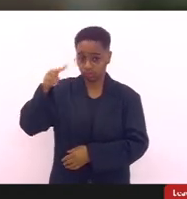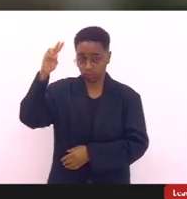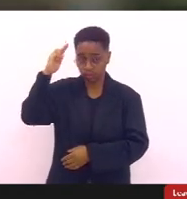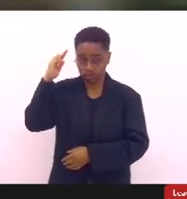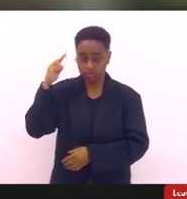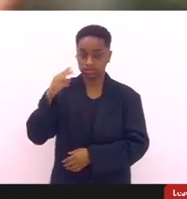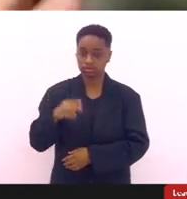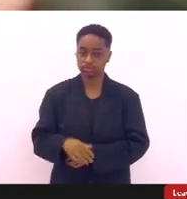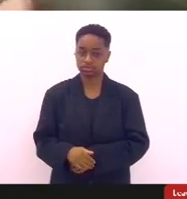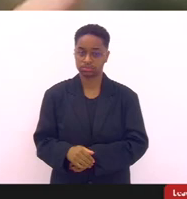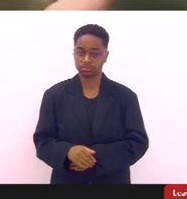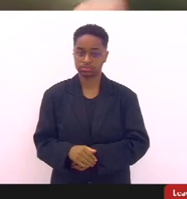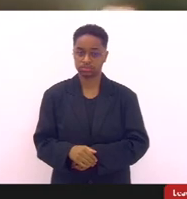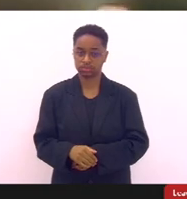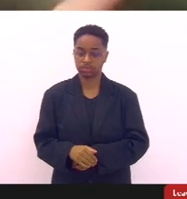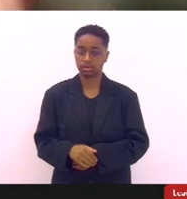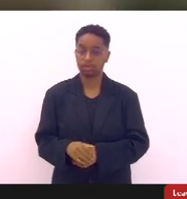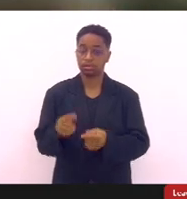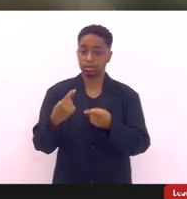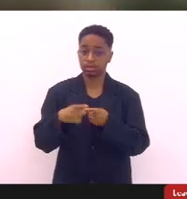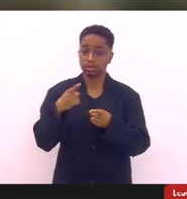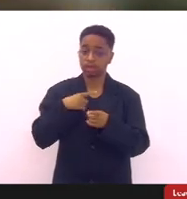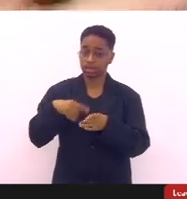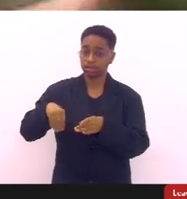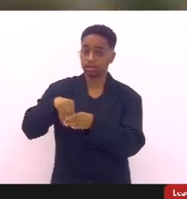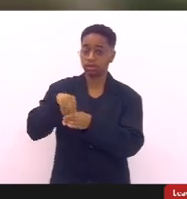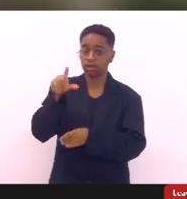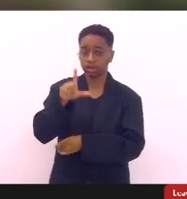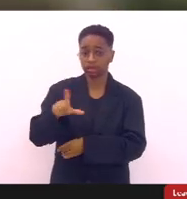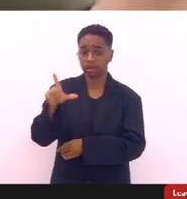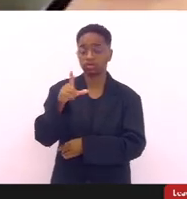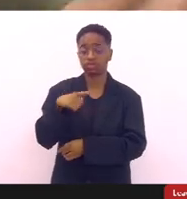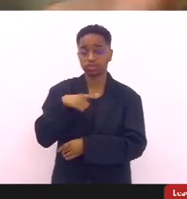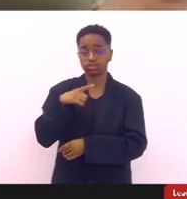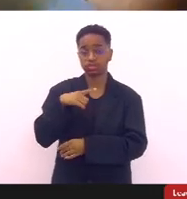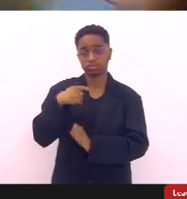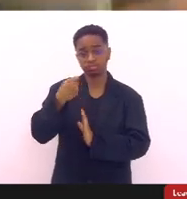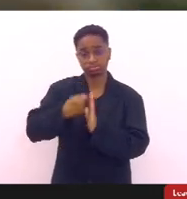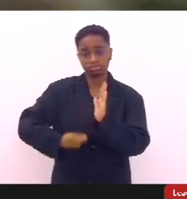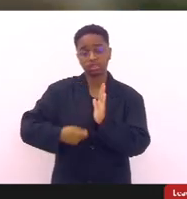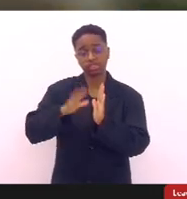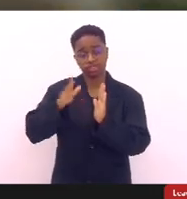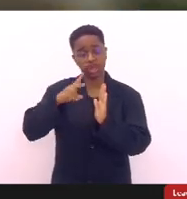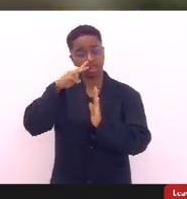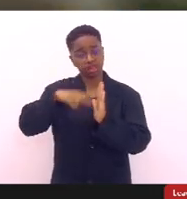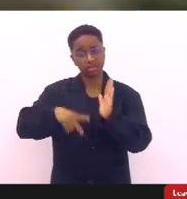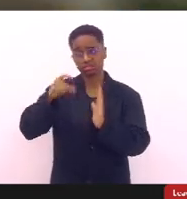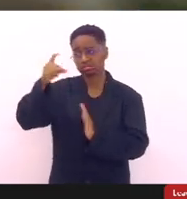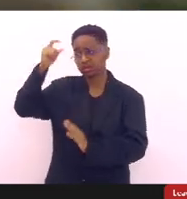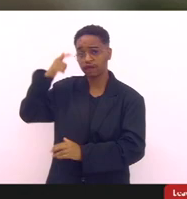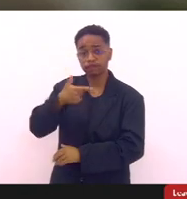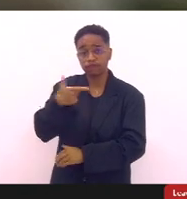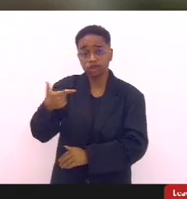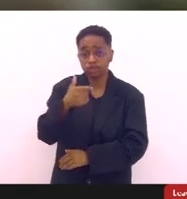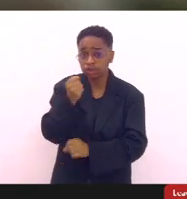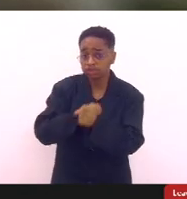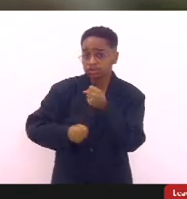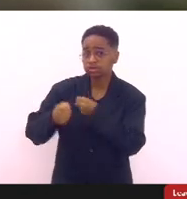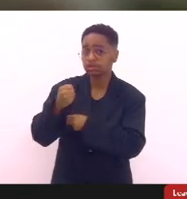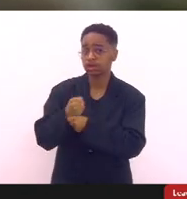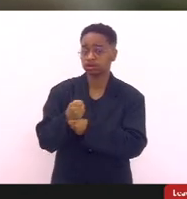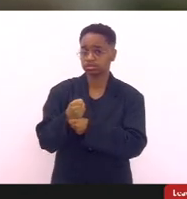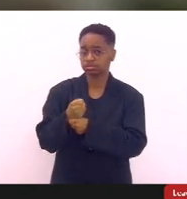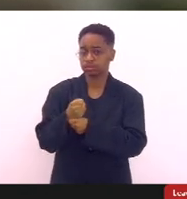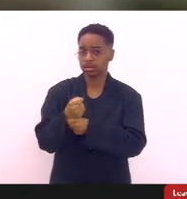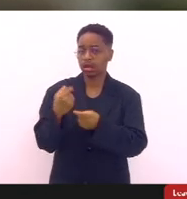atrás, isso está na literatura, isso já está escrito. Eu falei que eu já li isso há 22 anos atrás, que em